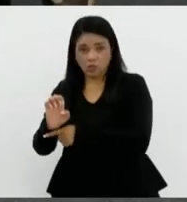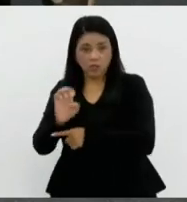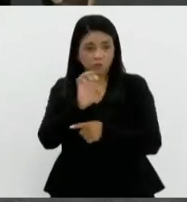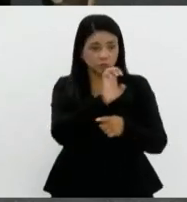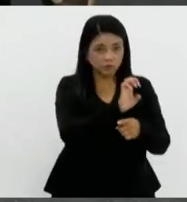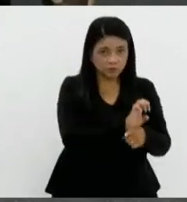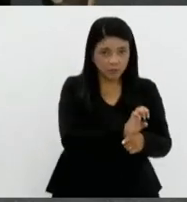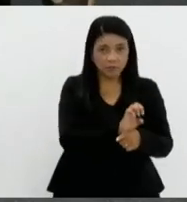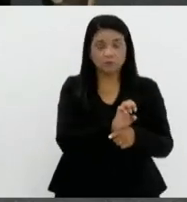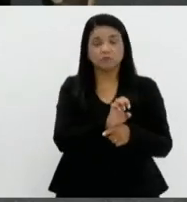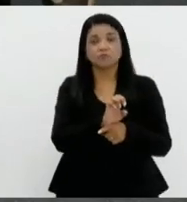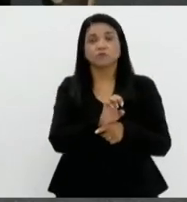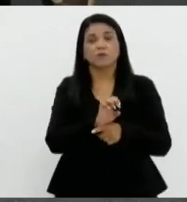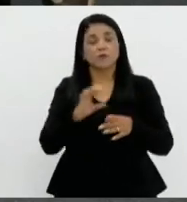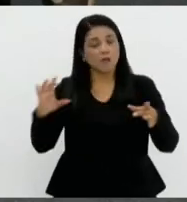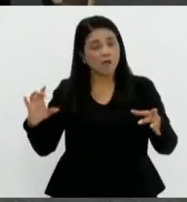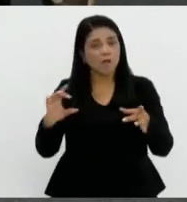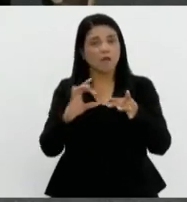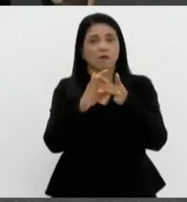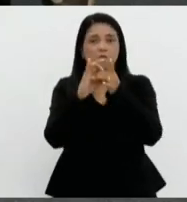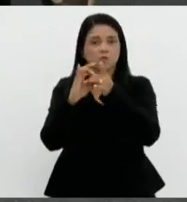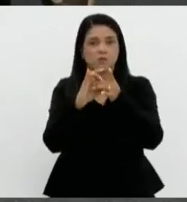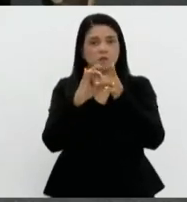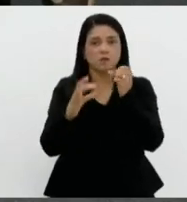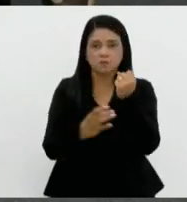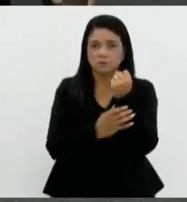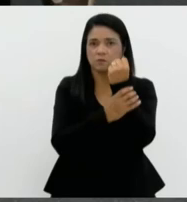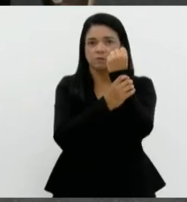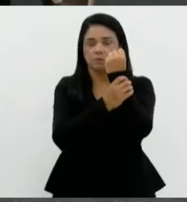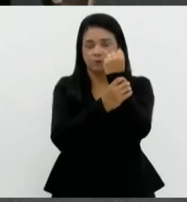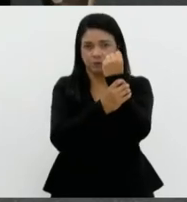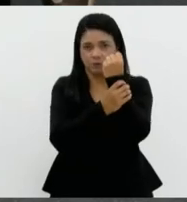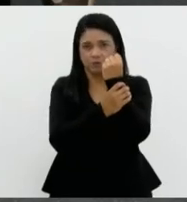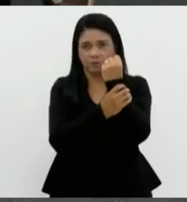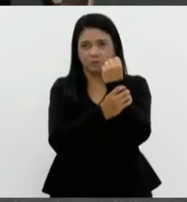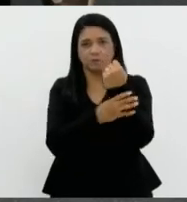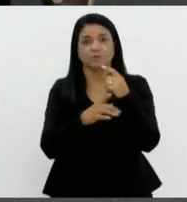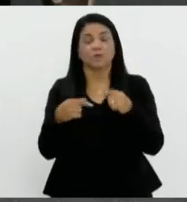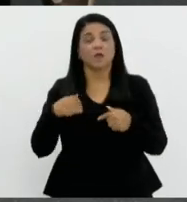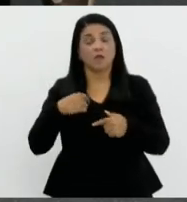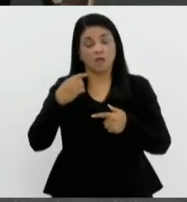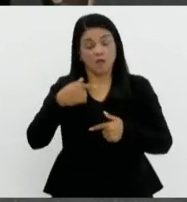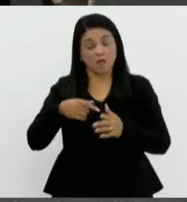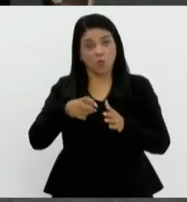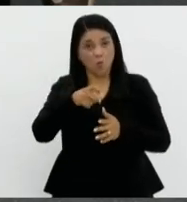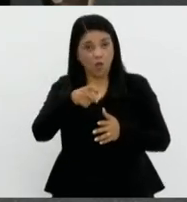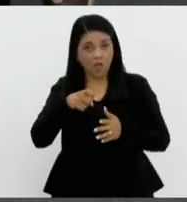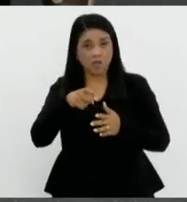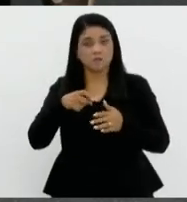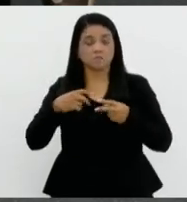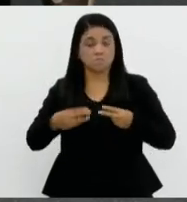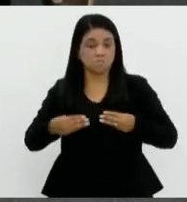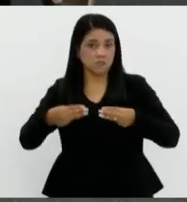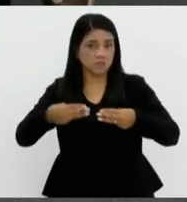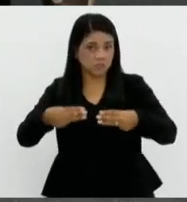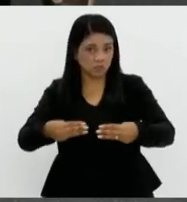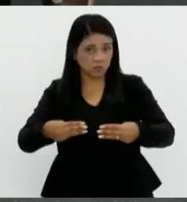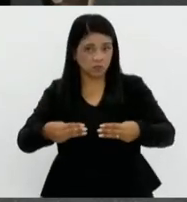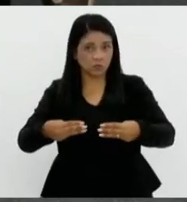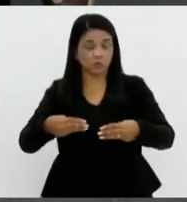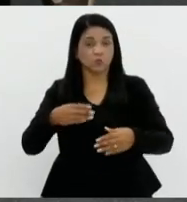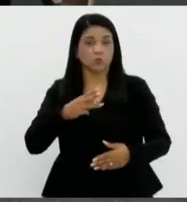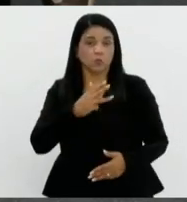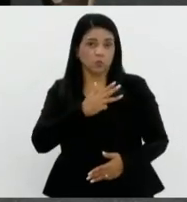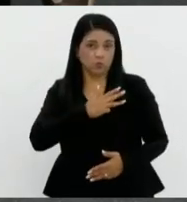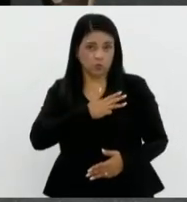seguros. Agora, o fato de eu ser ex-ministro do Lula, um deputado da esquerda, não